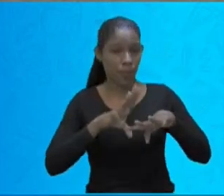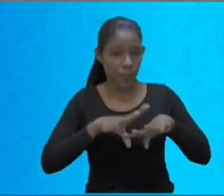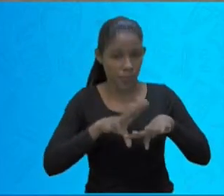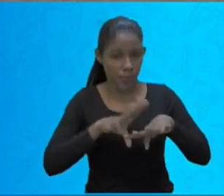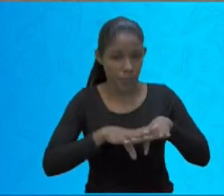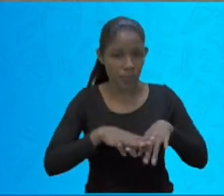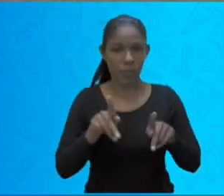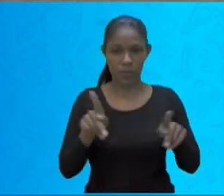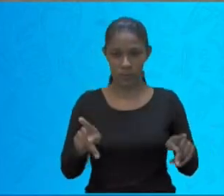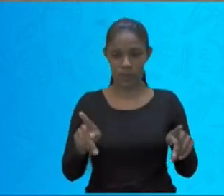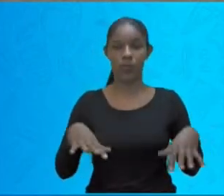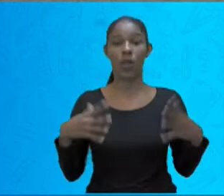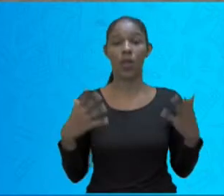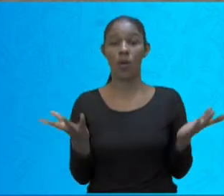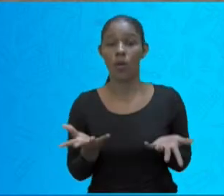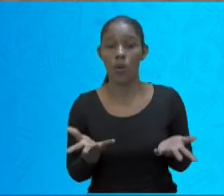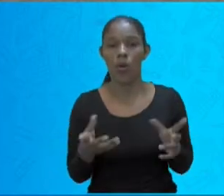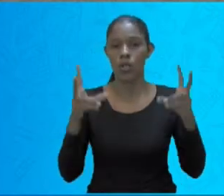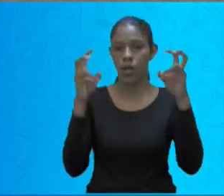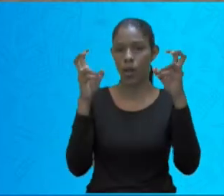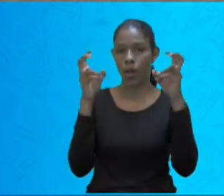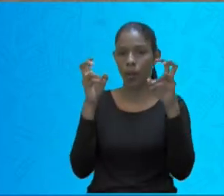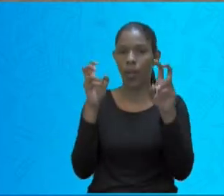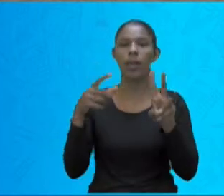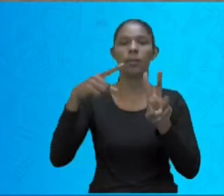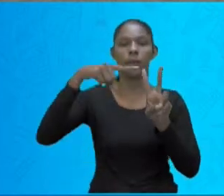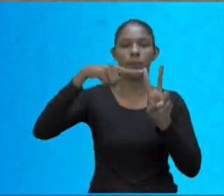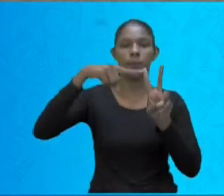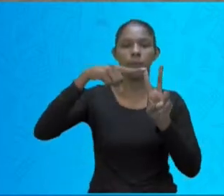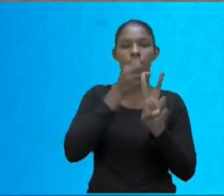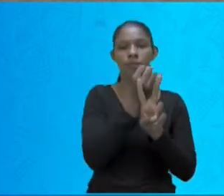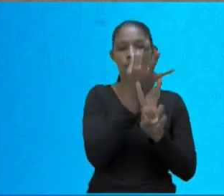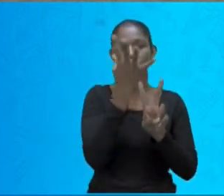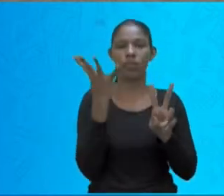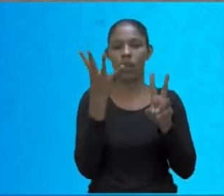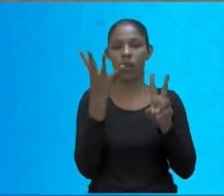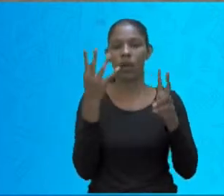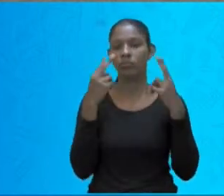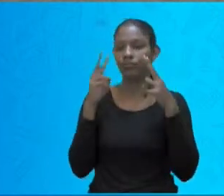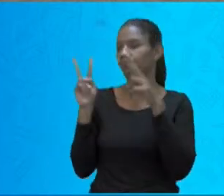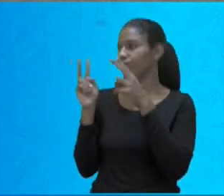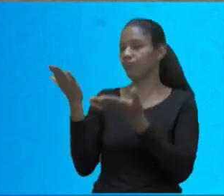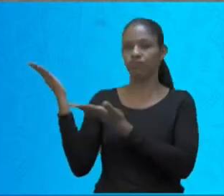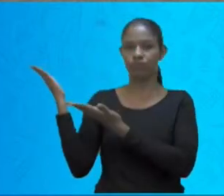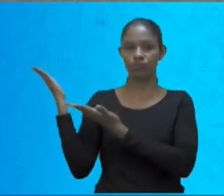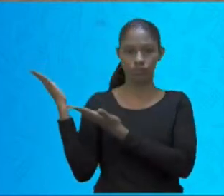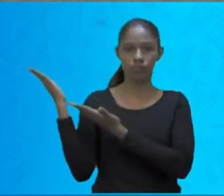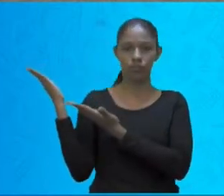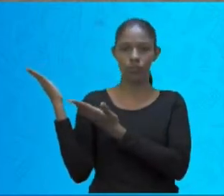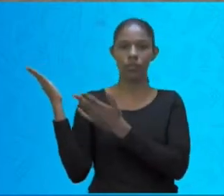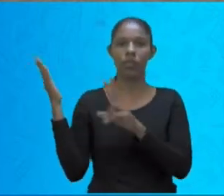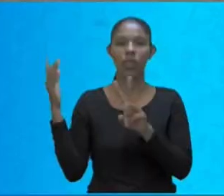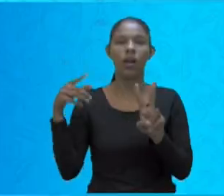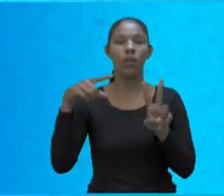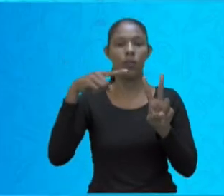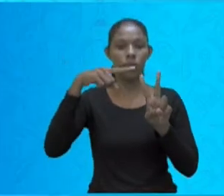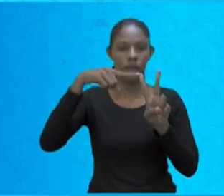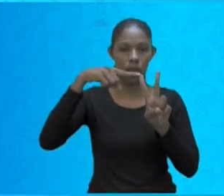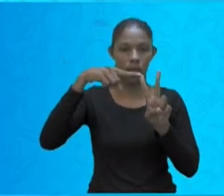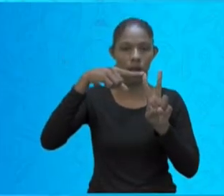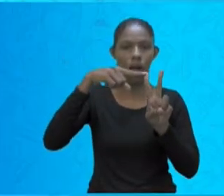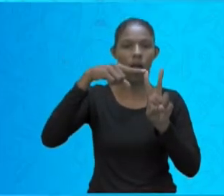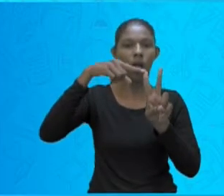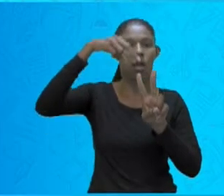radiciação. Vejam aqui, uma expressão do tipo raiz de n de a representa a